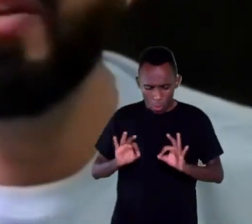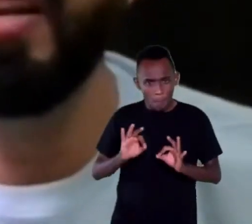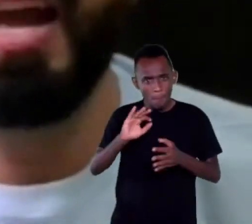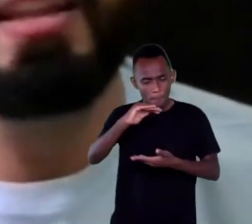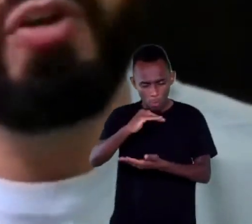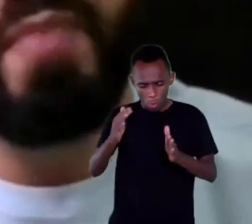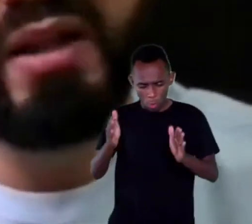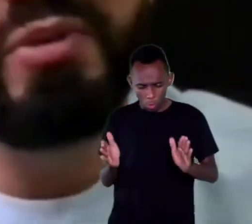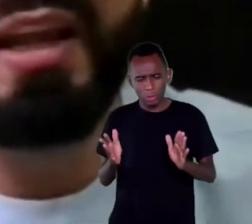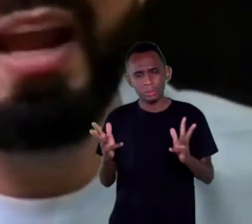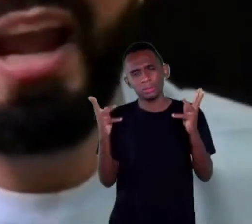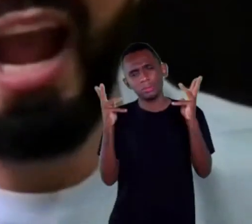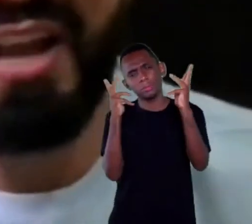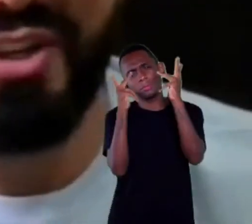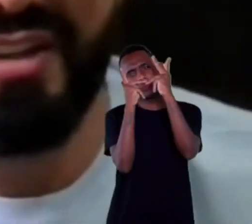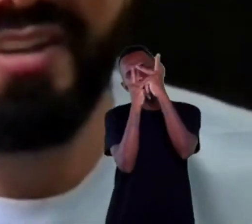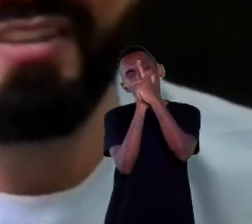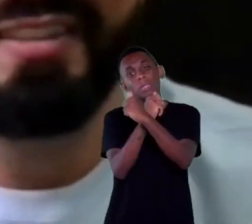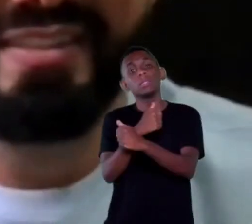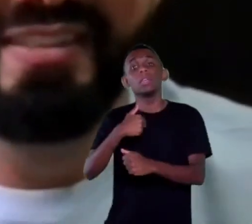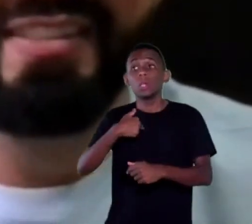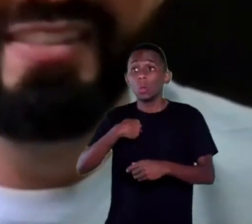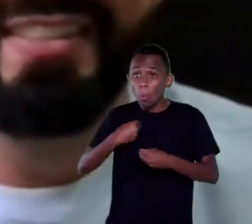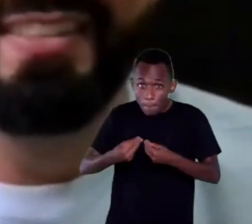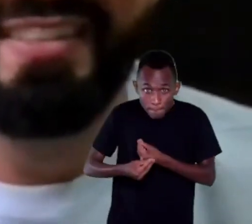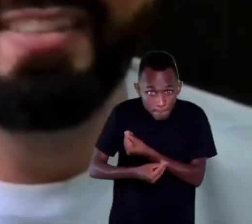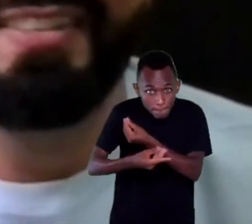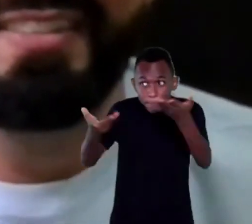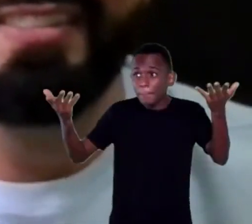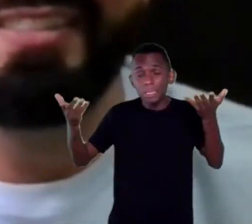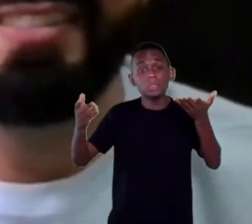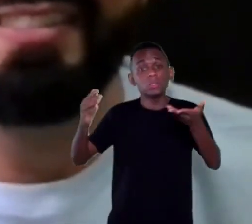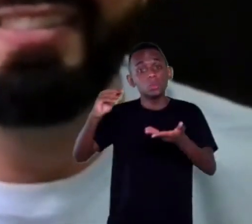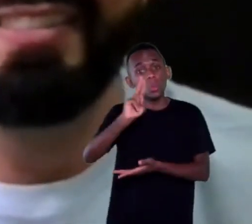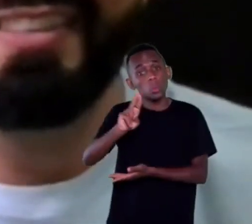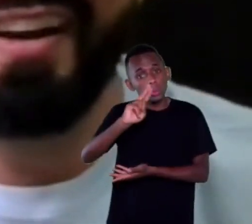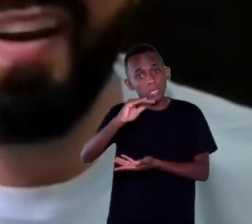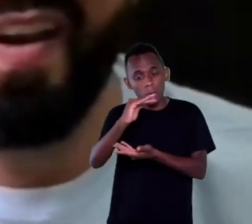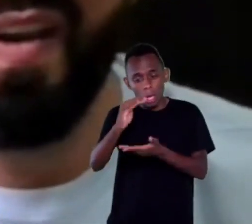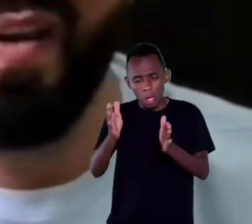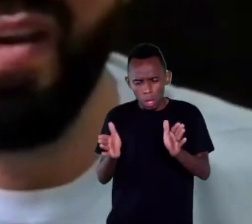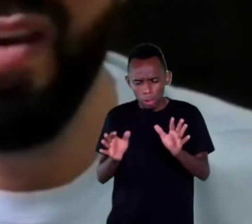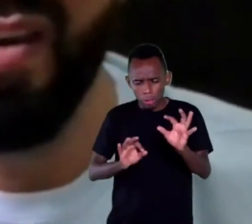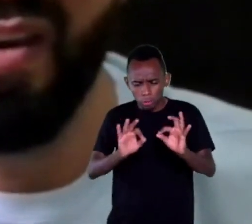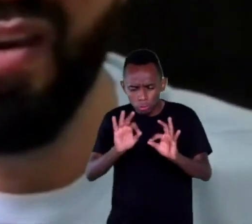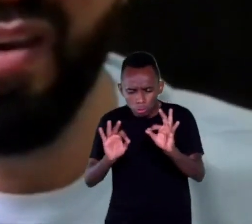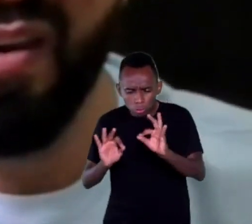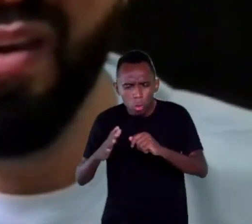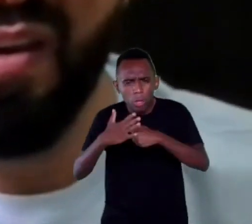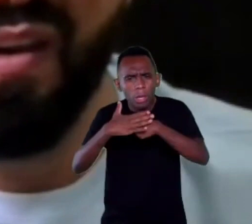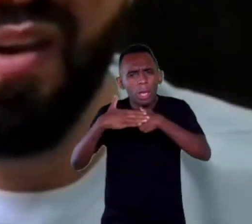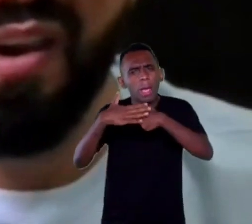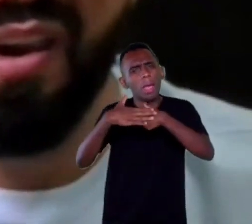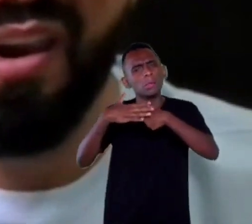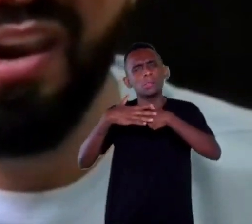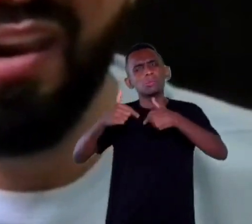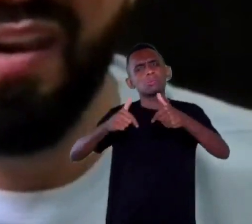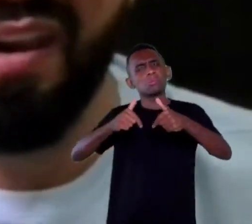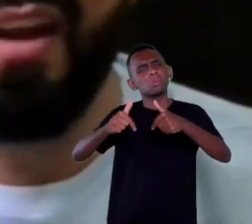caixa personalizada, então eu mando naquela caixa. É, assim, muito cuidadoso o seu trabalho. Nossa,